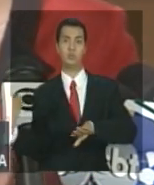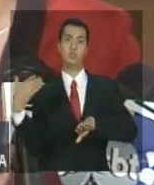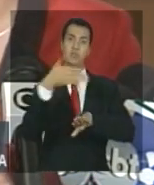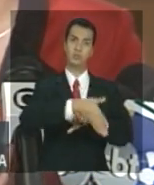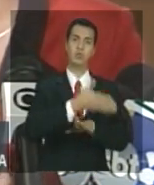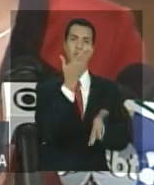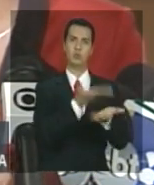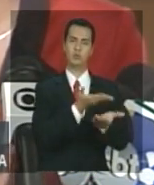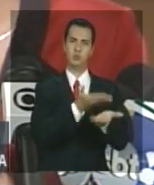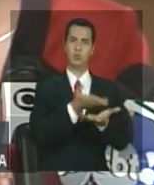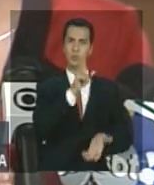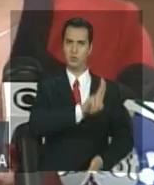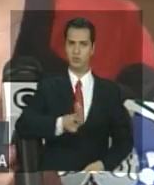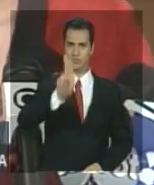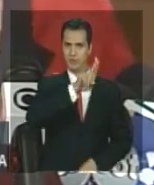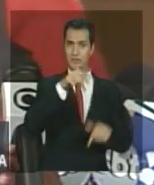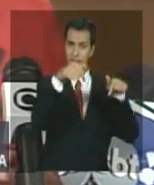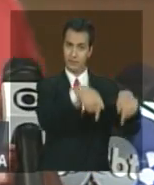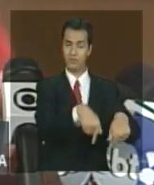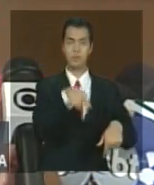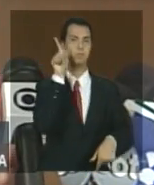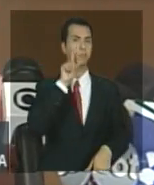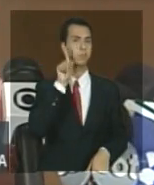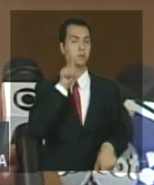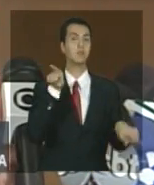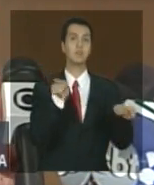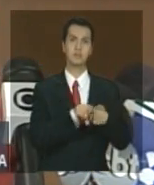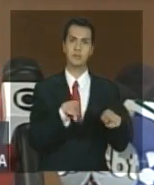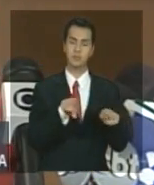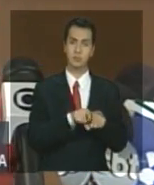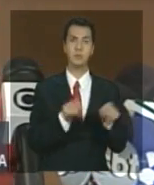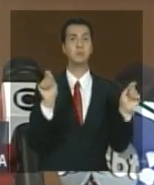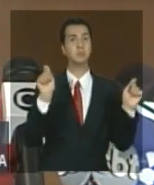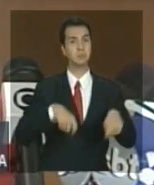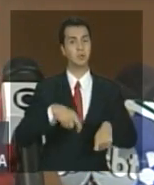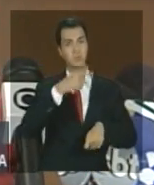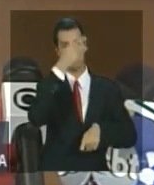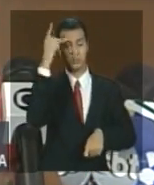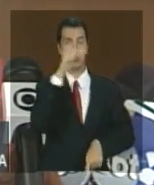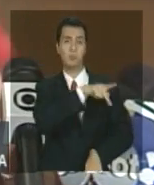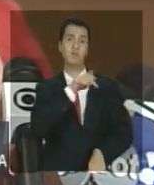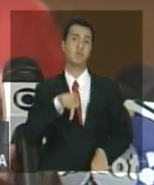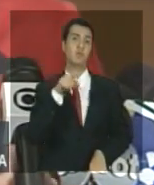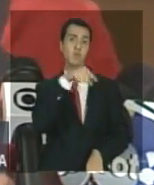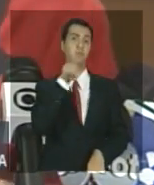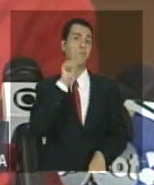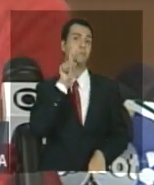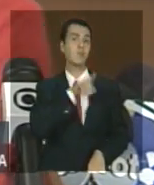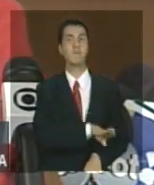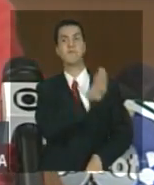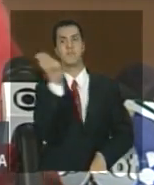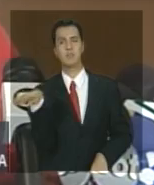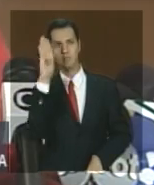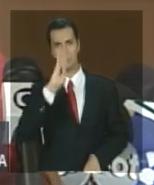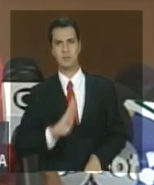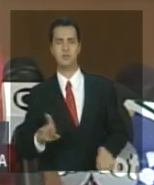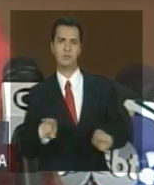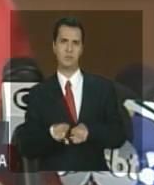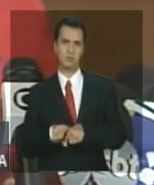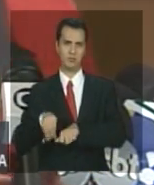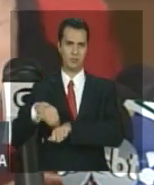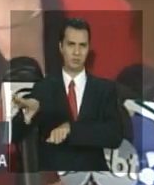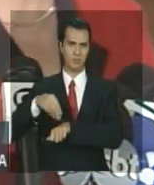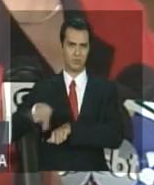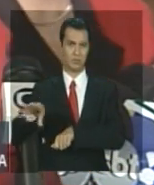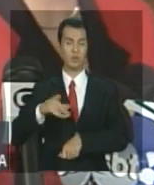nas universidades de excelência, como para fazer intercâmbio de pesquisadores. Nos interessa que os nossos empresários